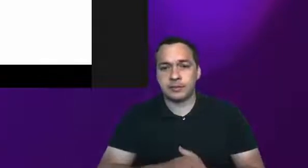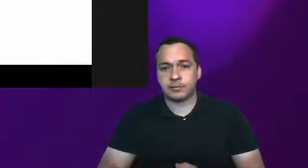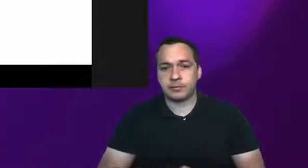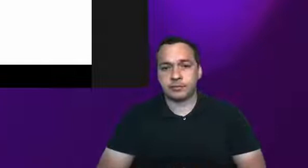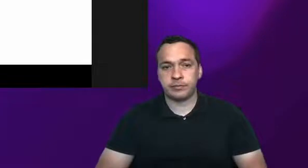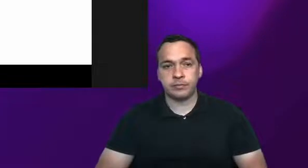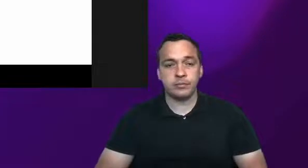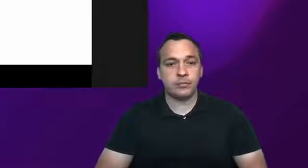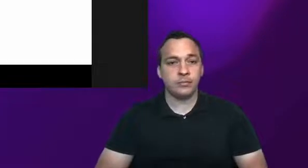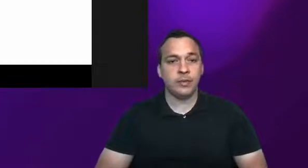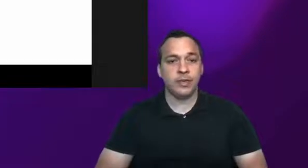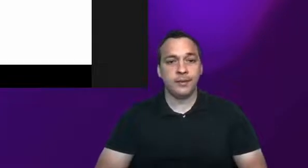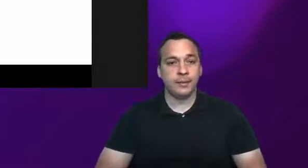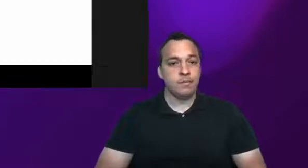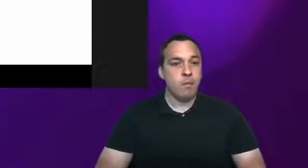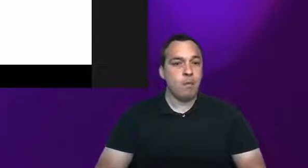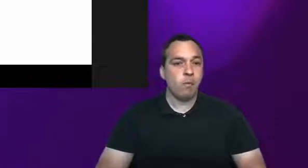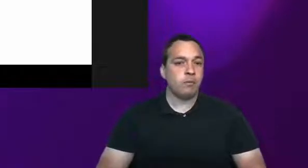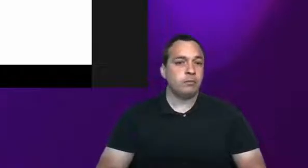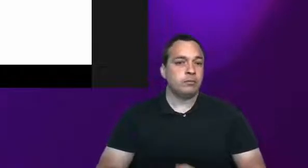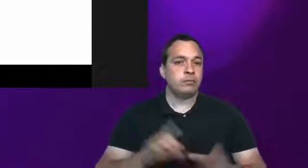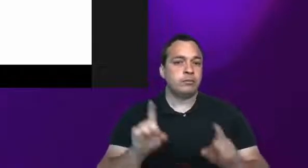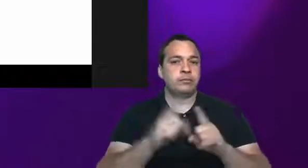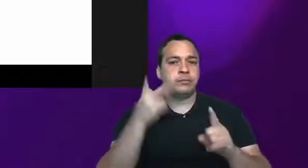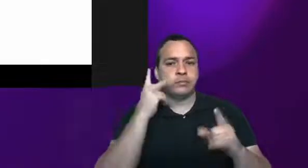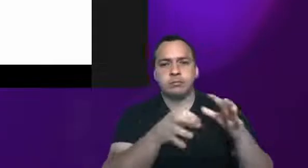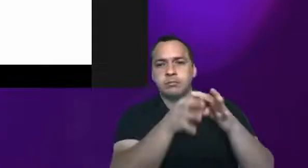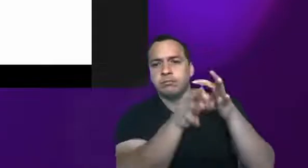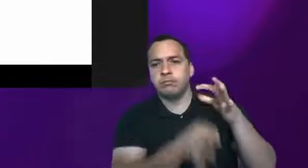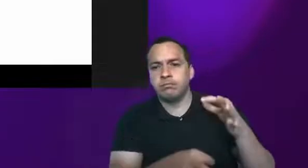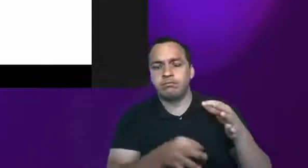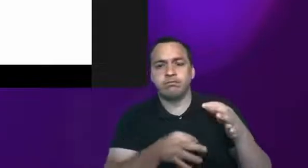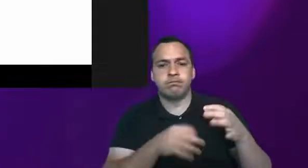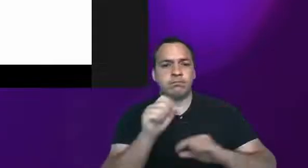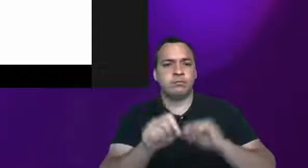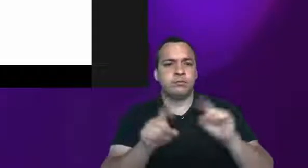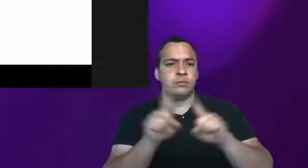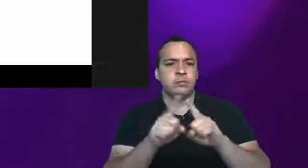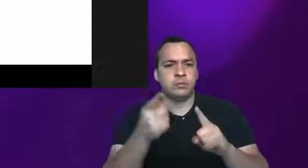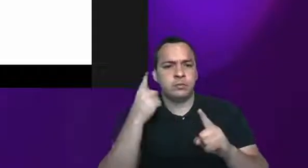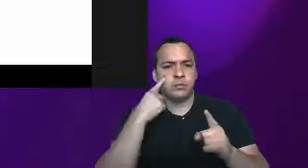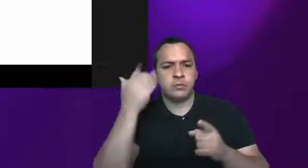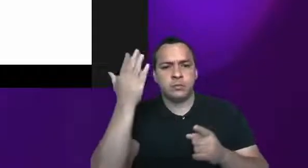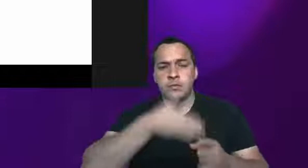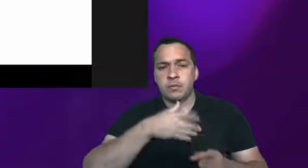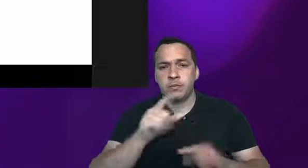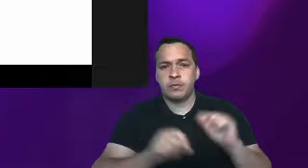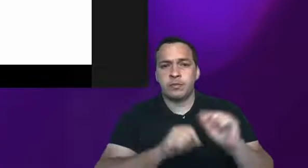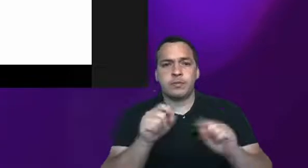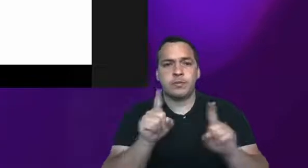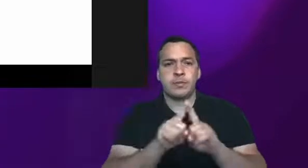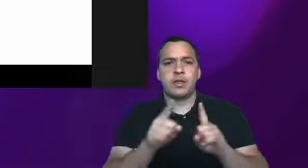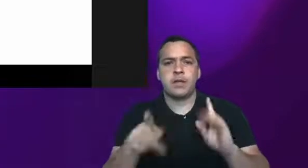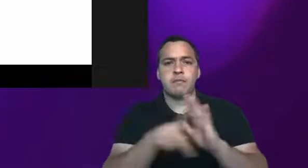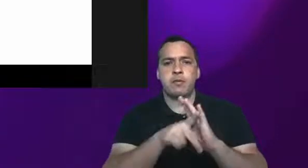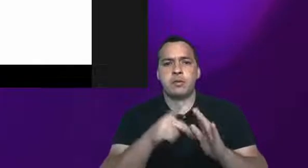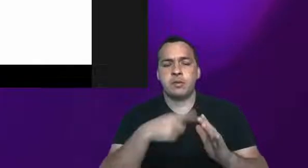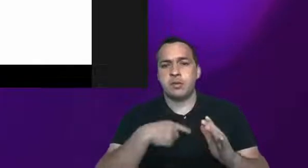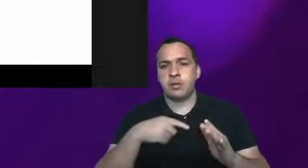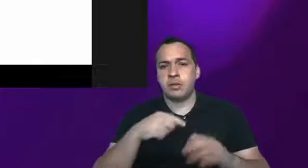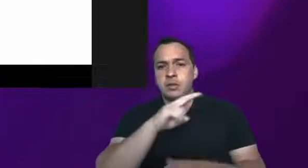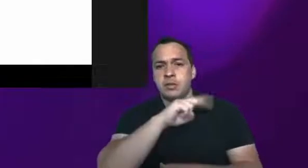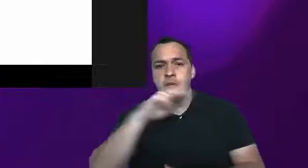metástases coloretais. E, no fundo, o que é que nós aprendemos na experiência da Noruega? Primeiro, que há baixas